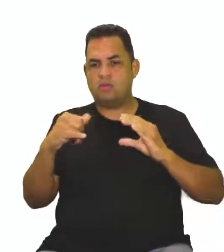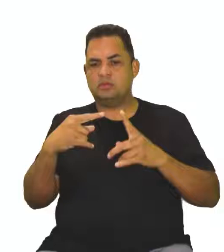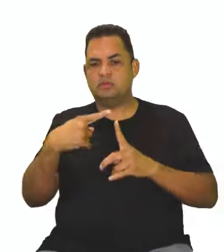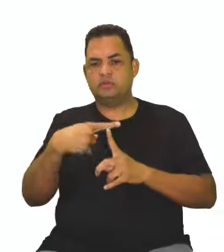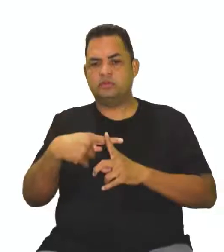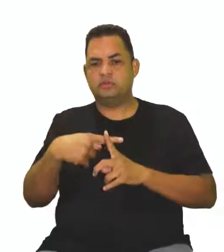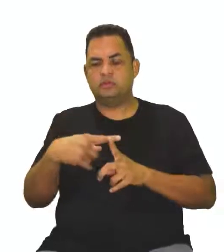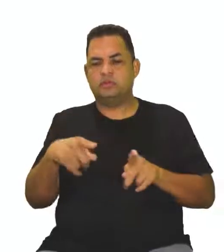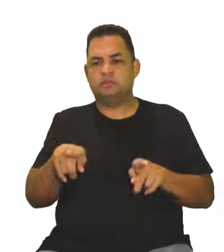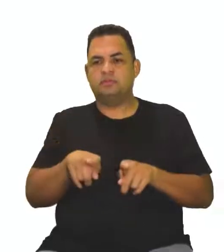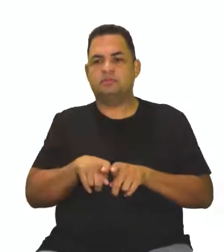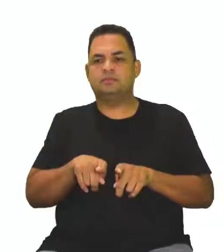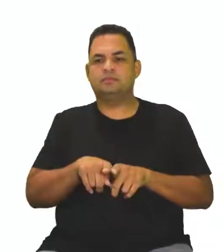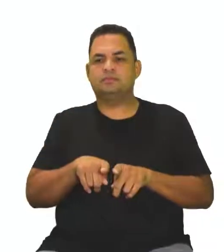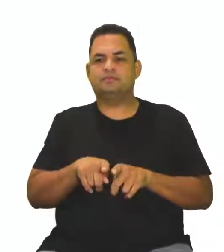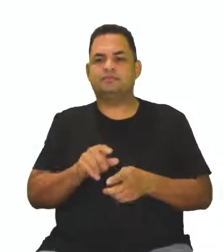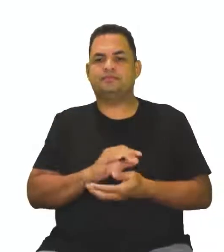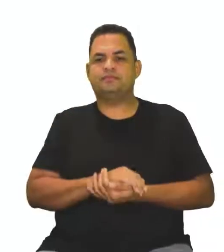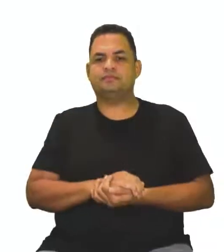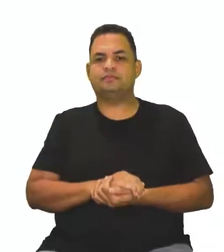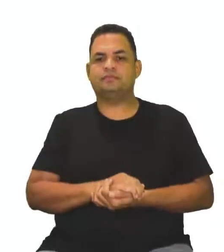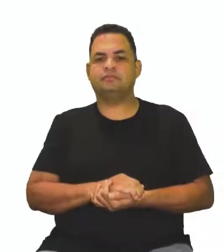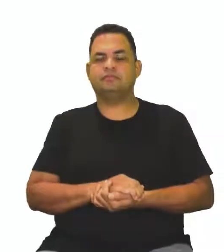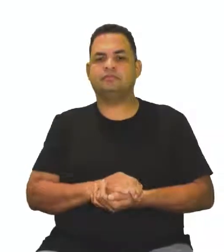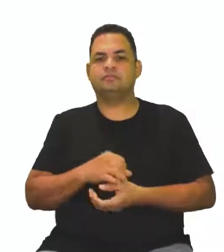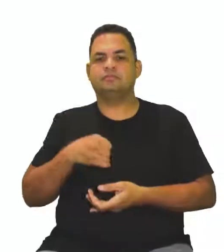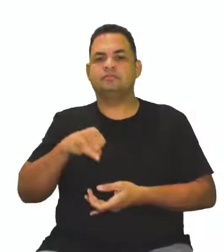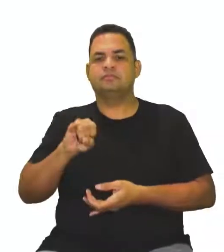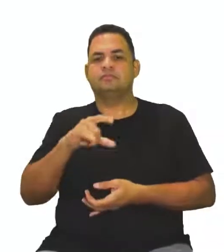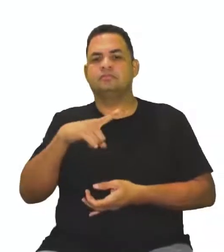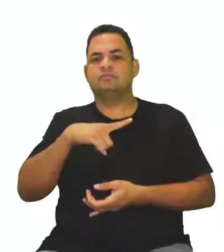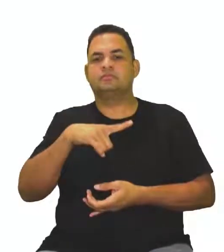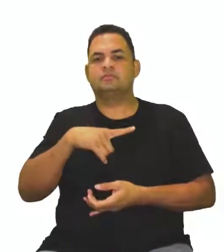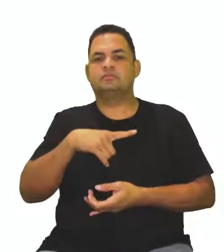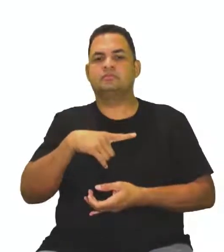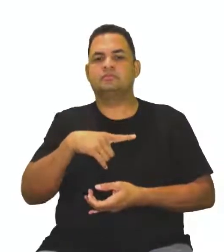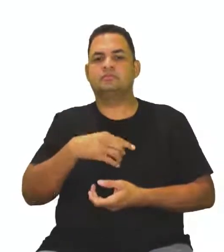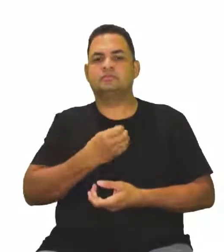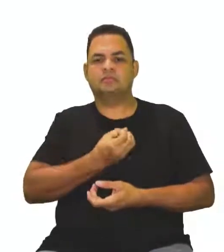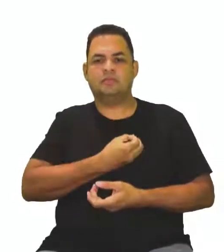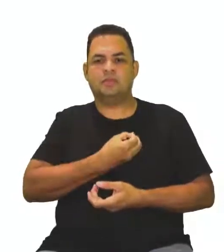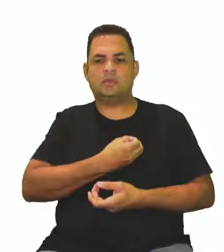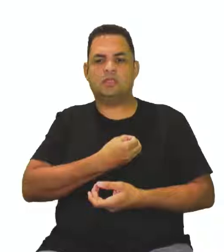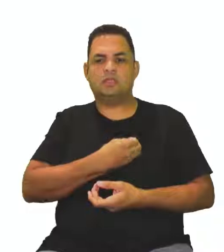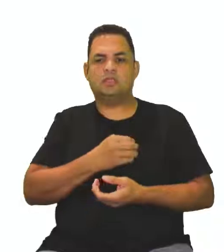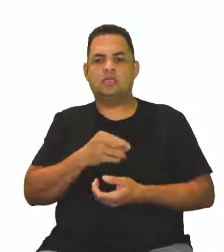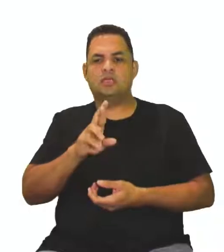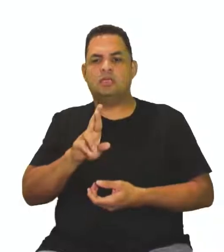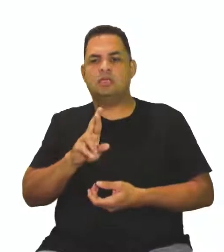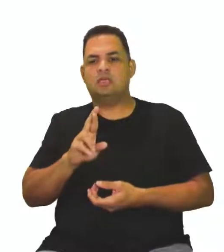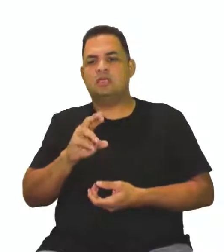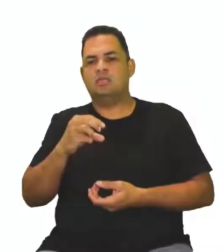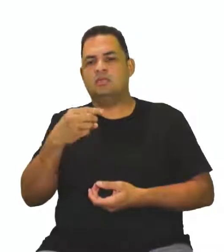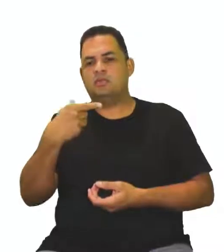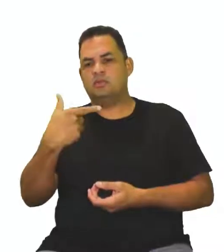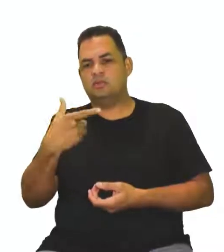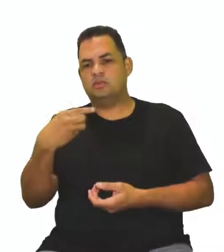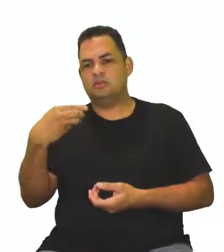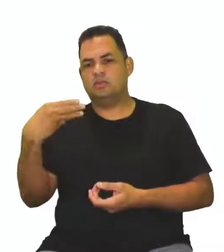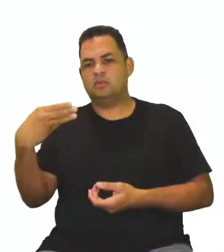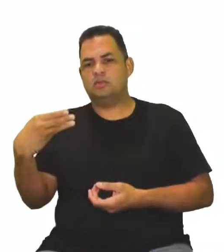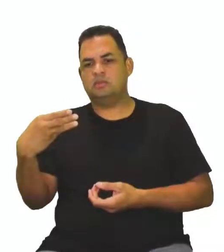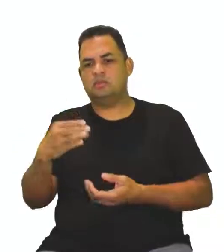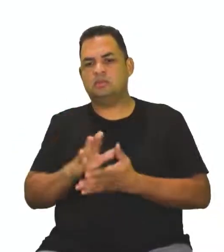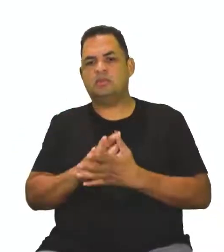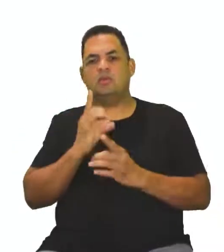tá bom? E dessa forma aqui, se eu tivesse valores atribuídos para R2 e R3, eu conseguiria achar o quê?